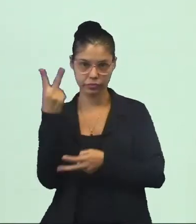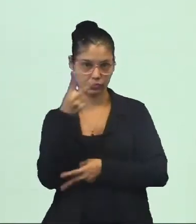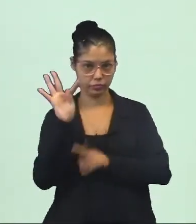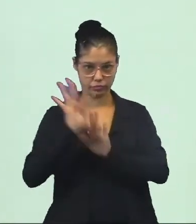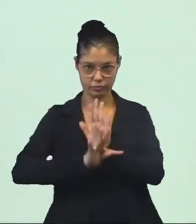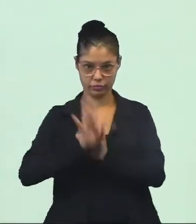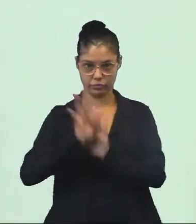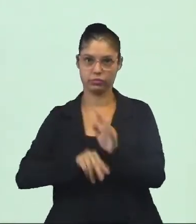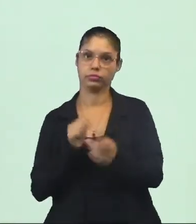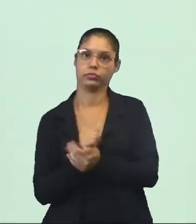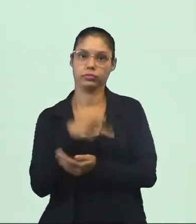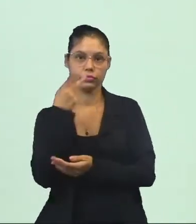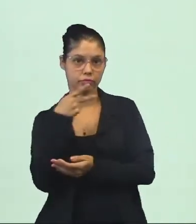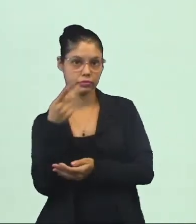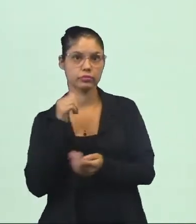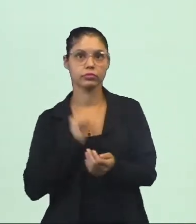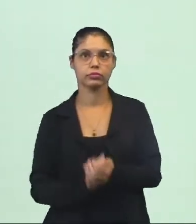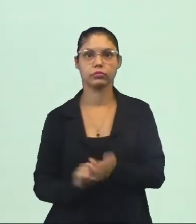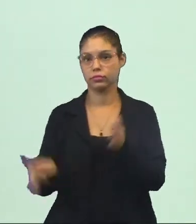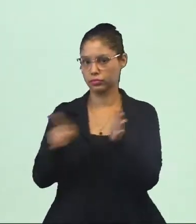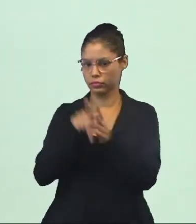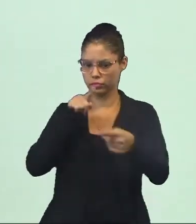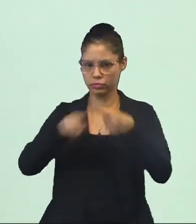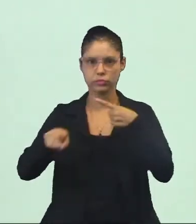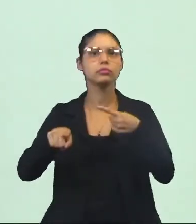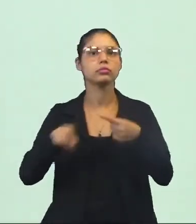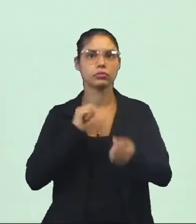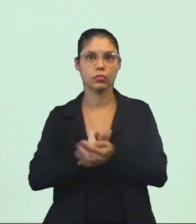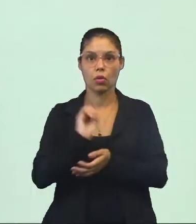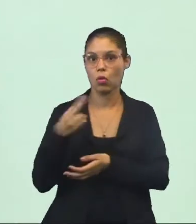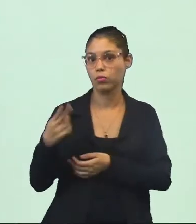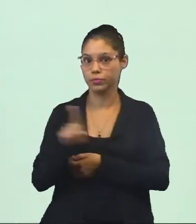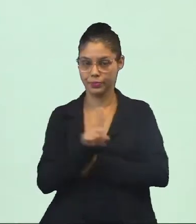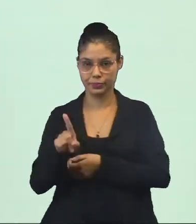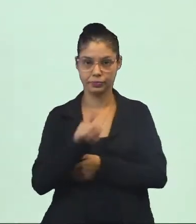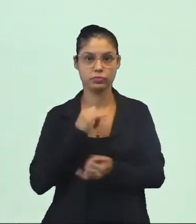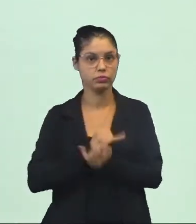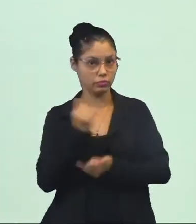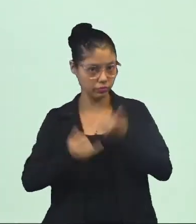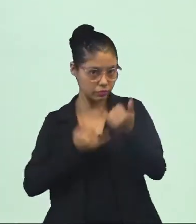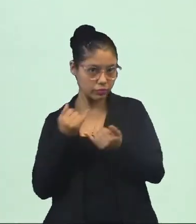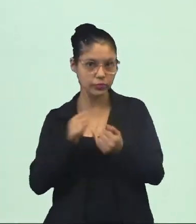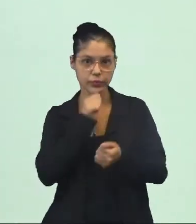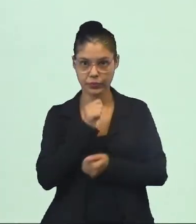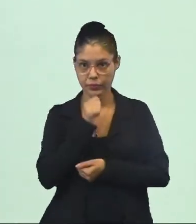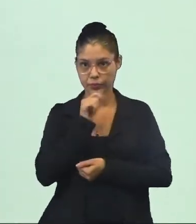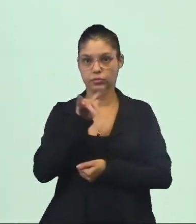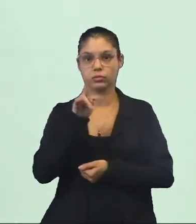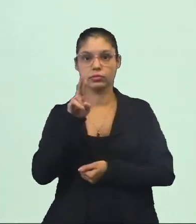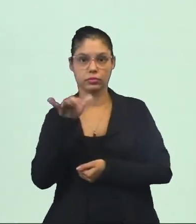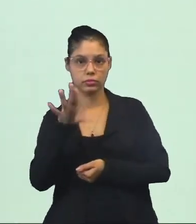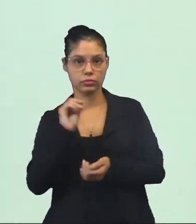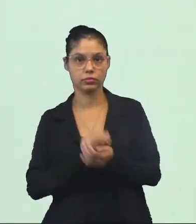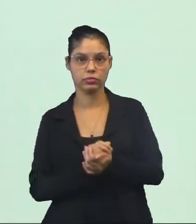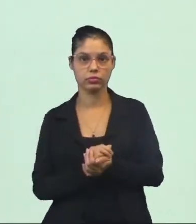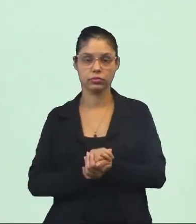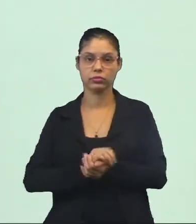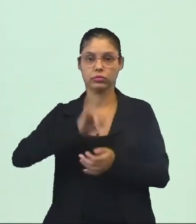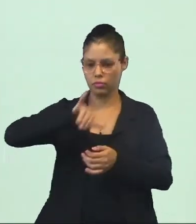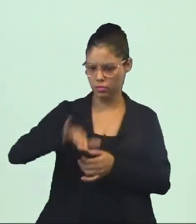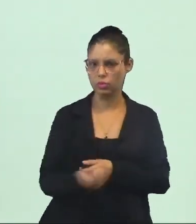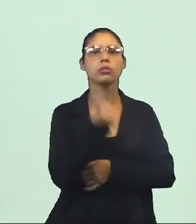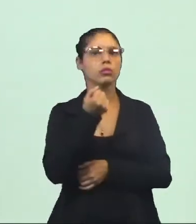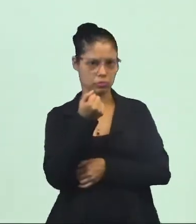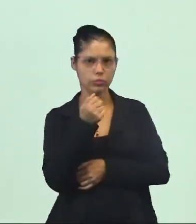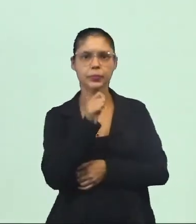eles estão falando sobre a proibição ou não de jogos eletrônicos que abordem a violência. Então,